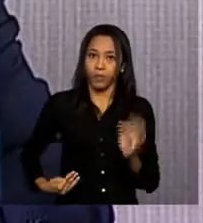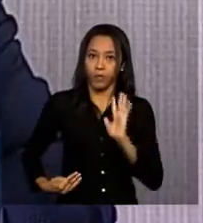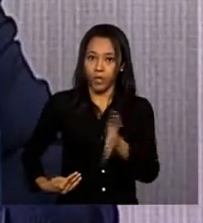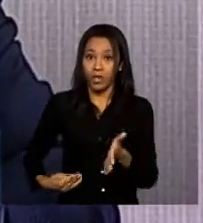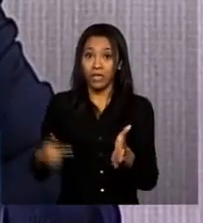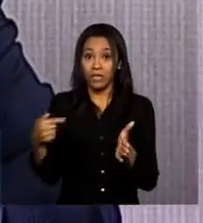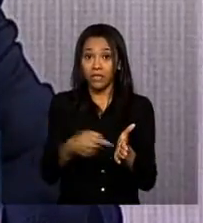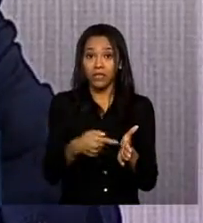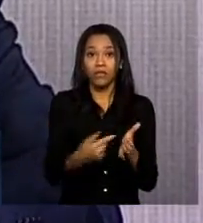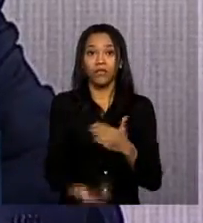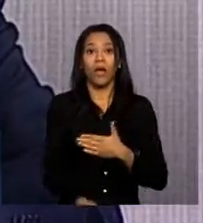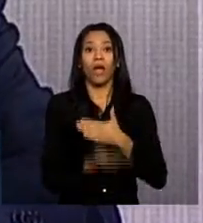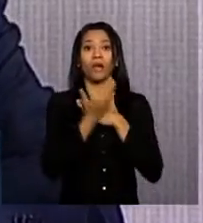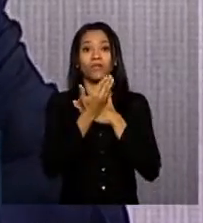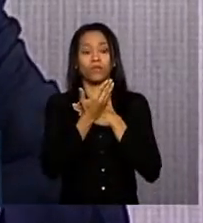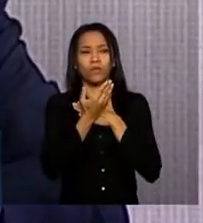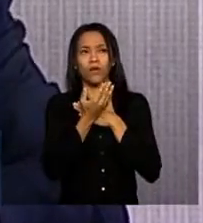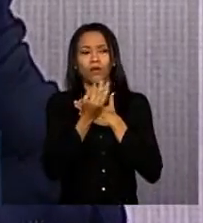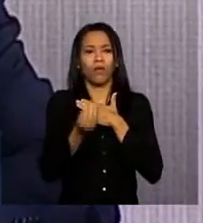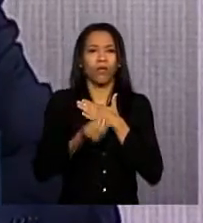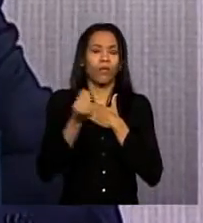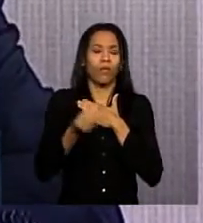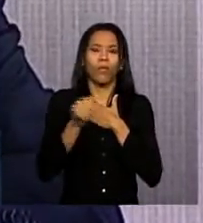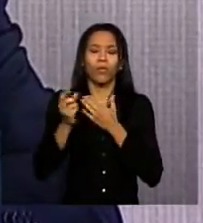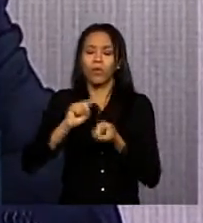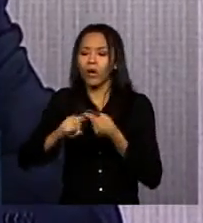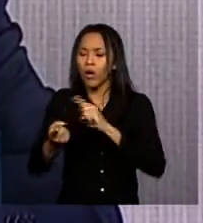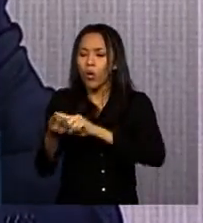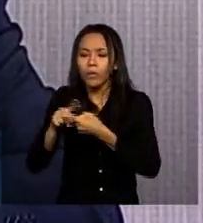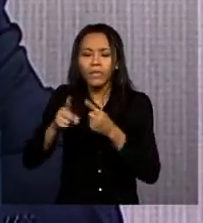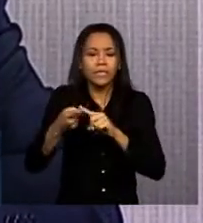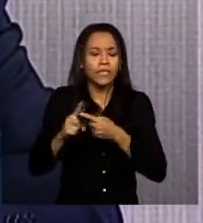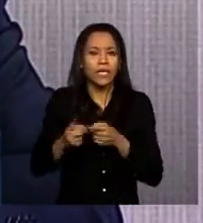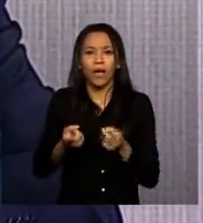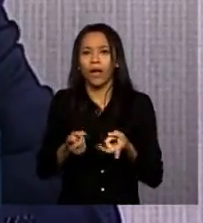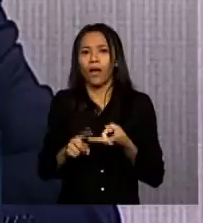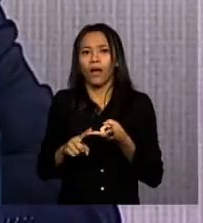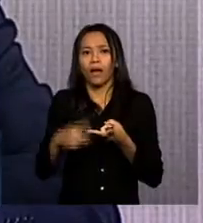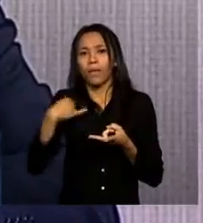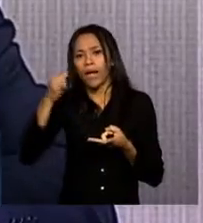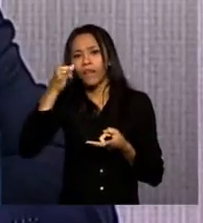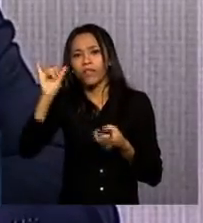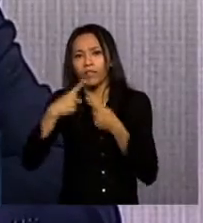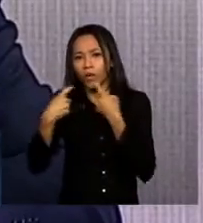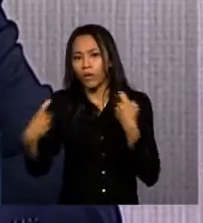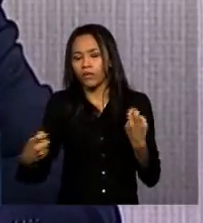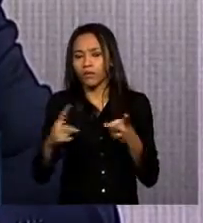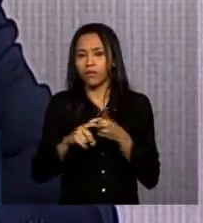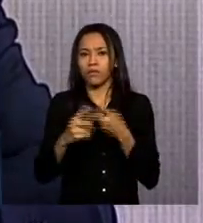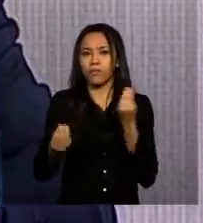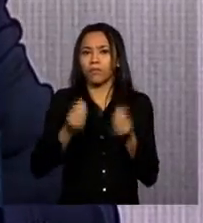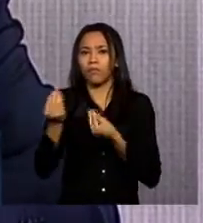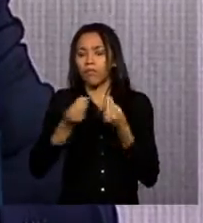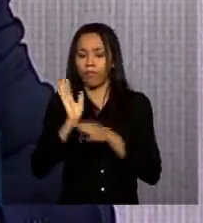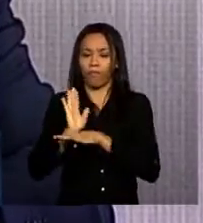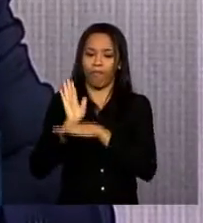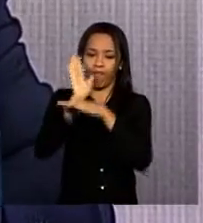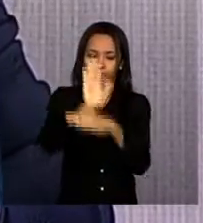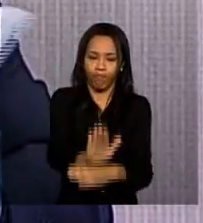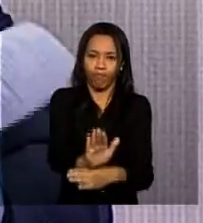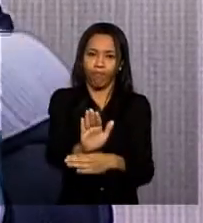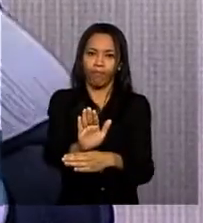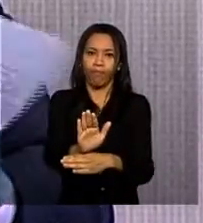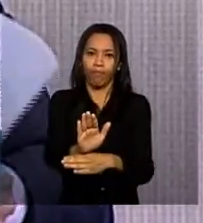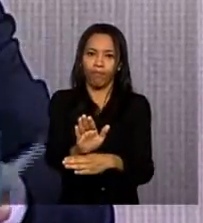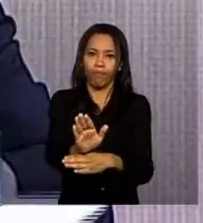possibilidade muito grande de articular as medidas de prevenção, de produzir um adequado tratamento aos casos de violência